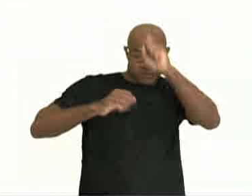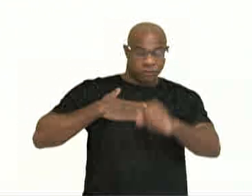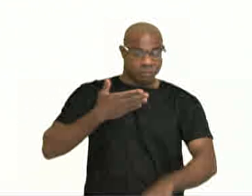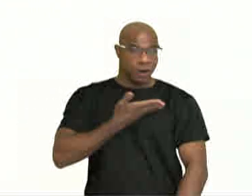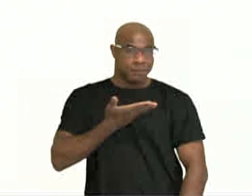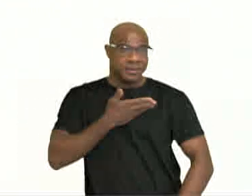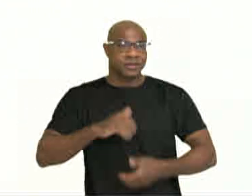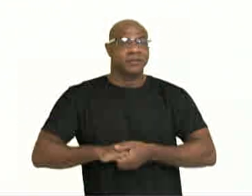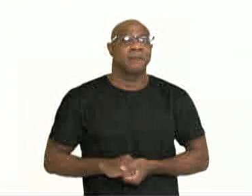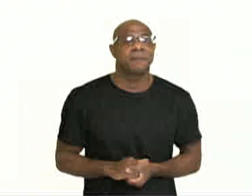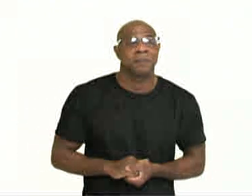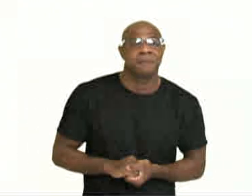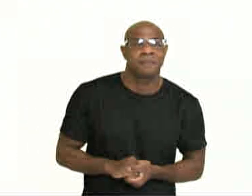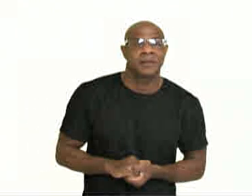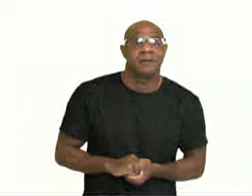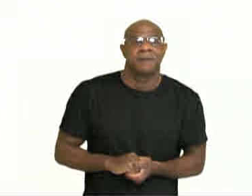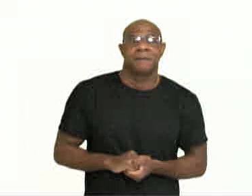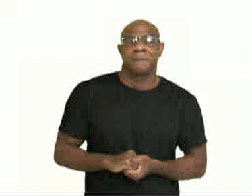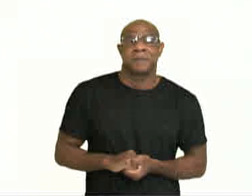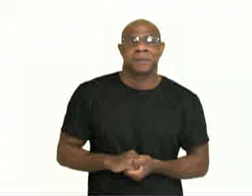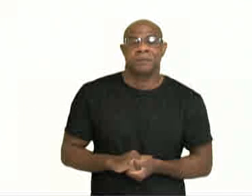seminário.